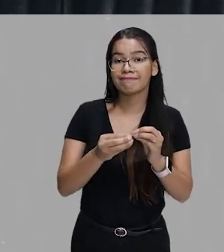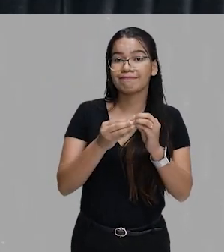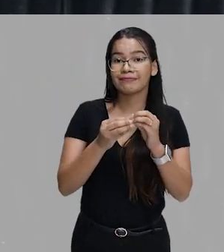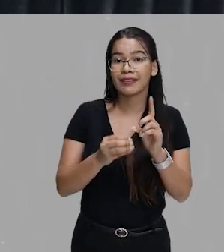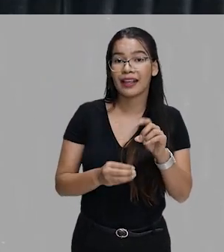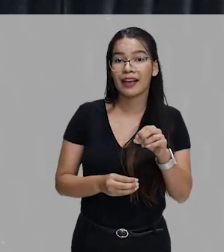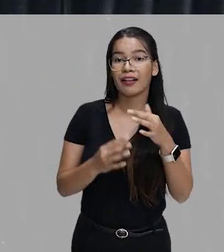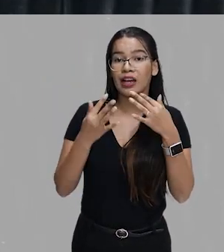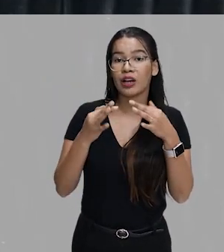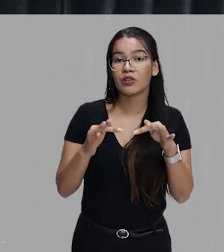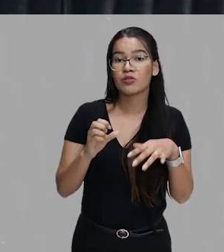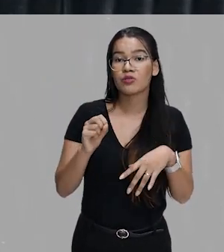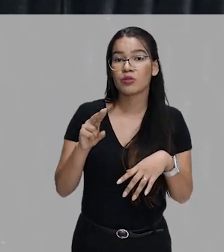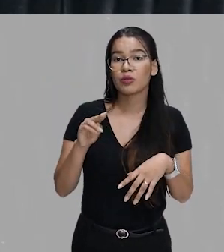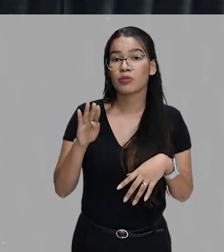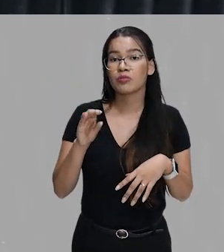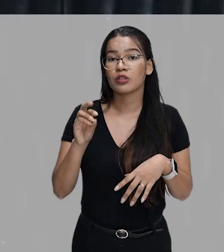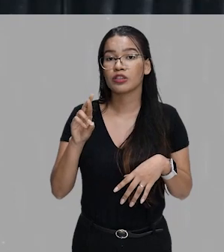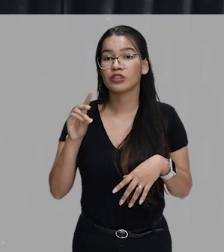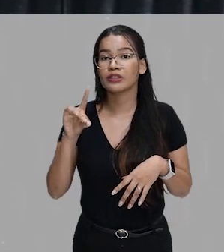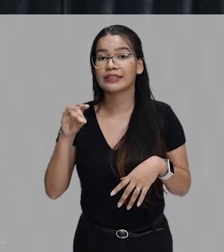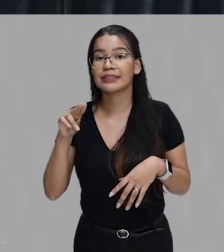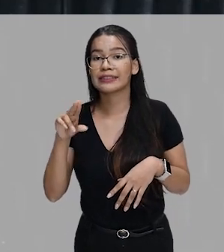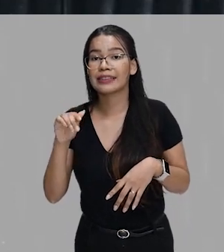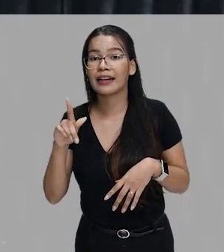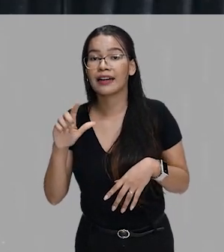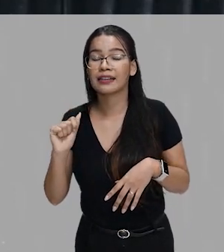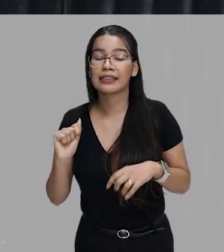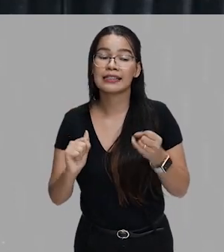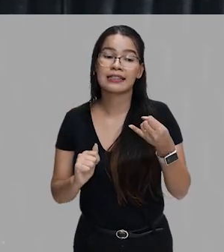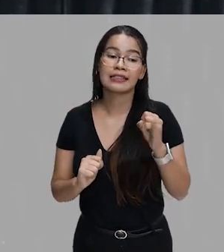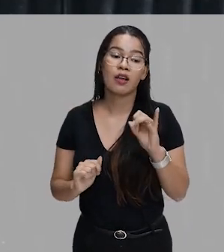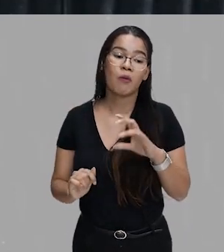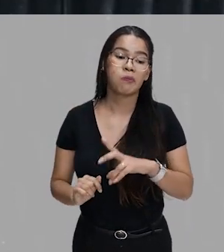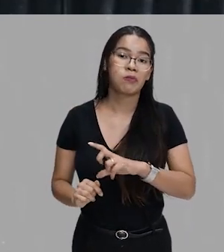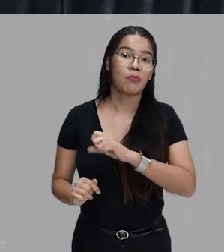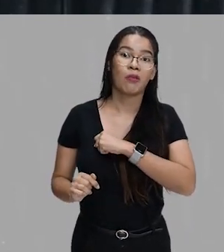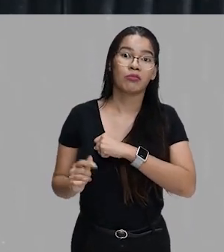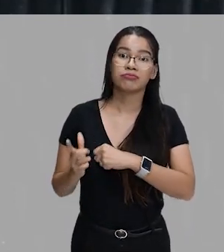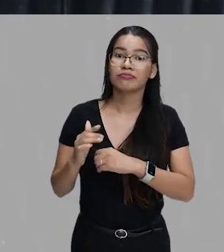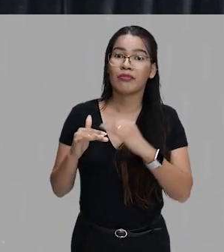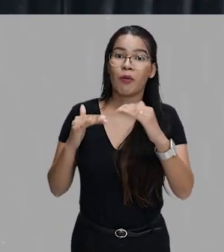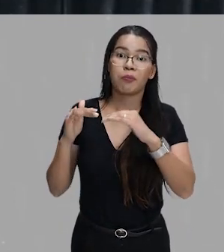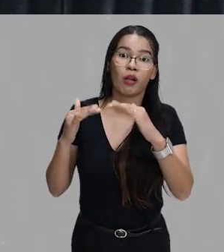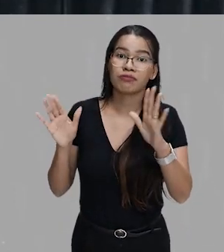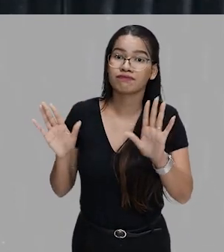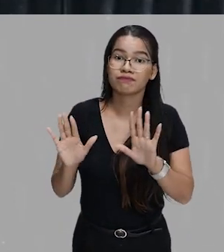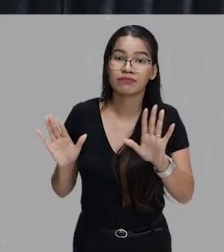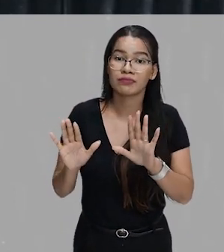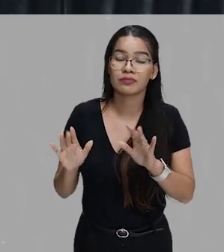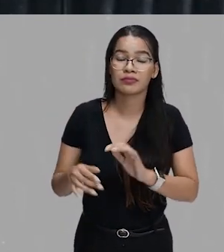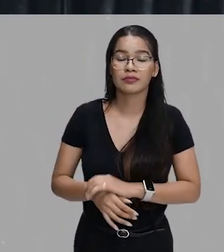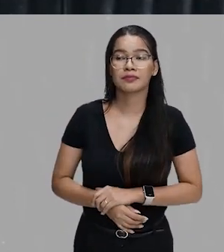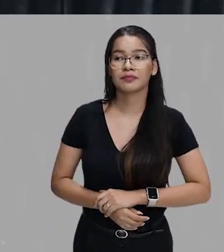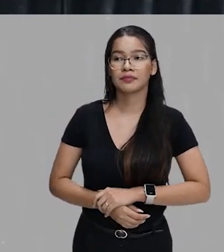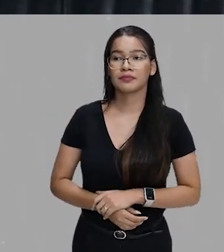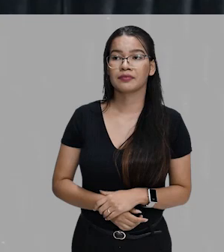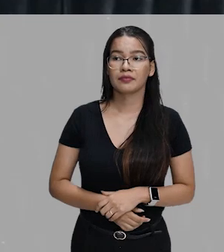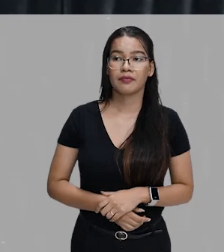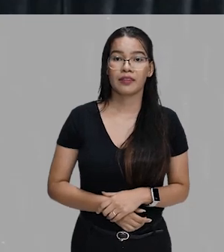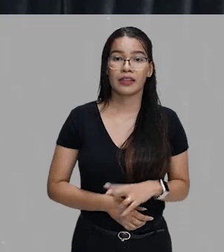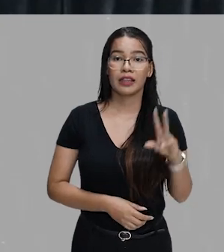subordinada, tá certo? Culpada se esse amor não foi em vão. Bem que outro verbo. Quem é culpado de alguma